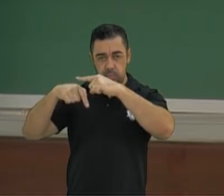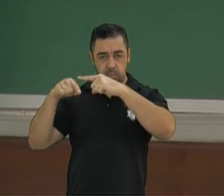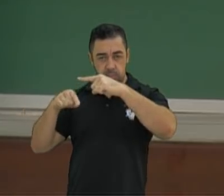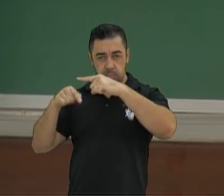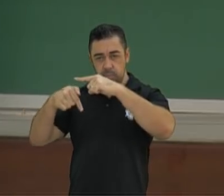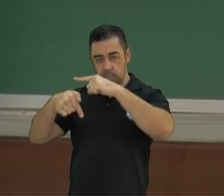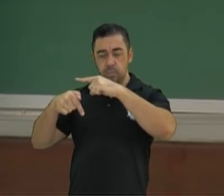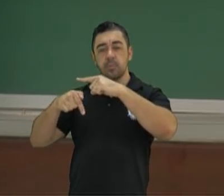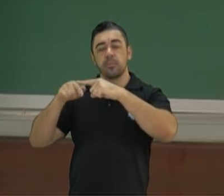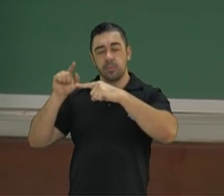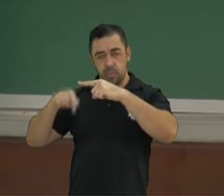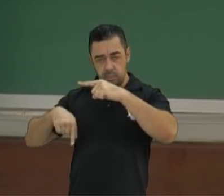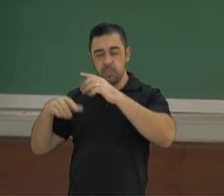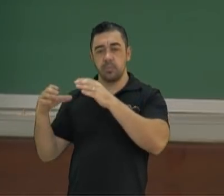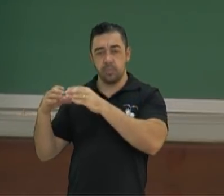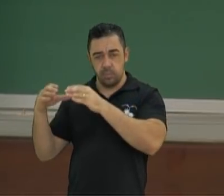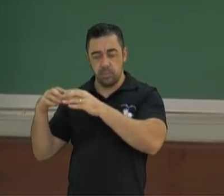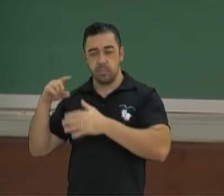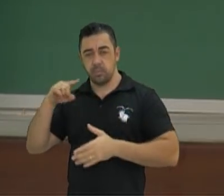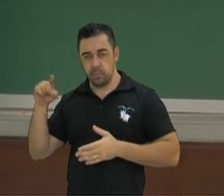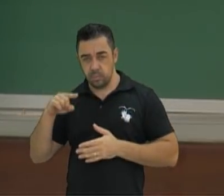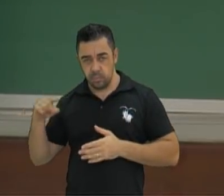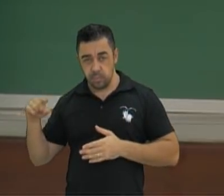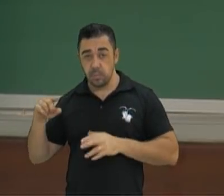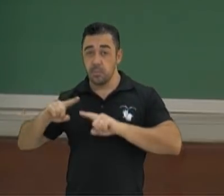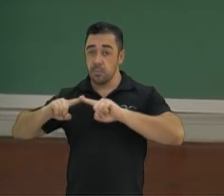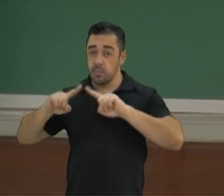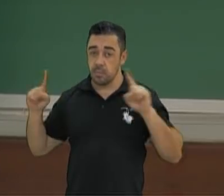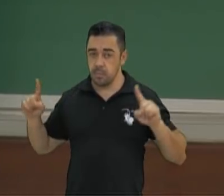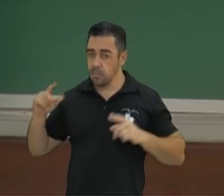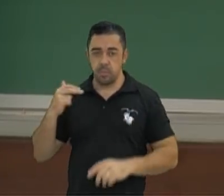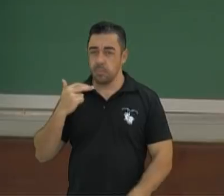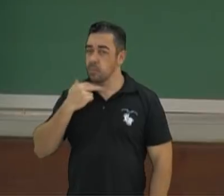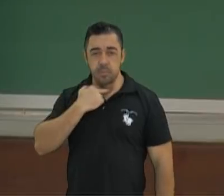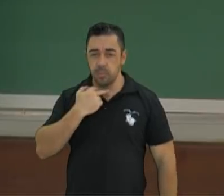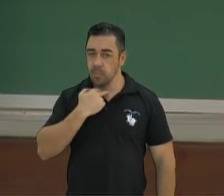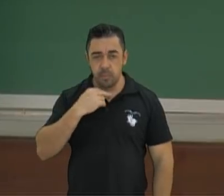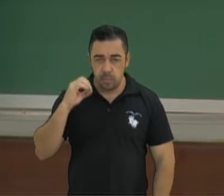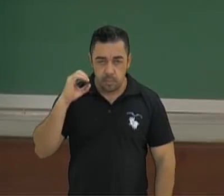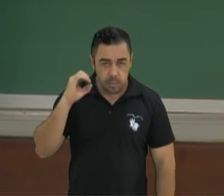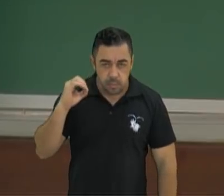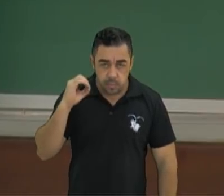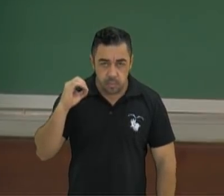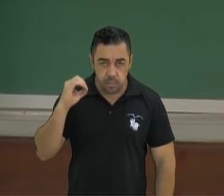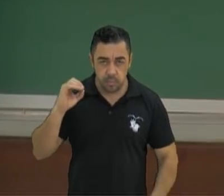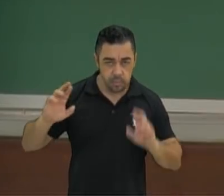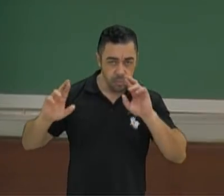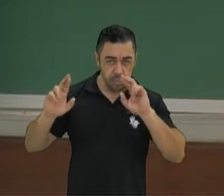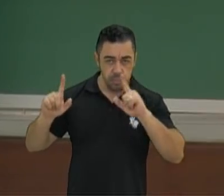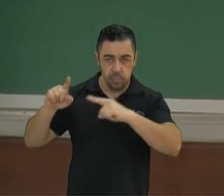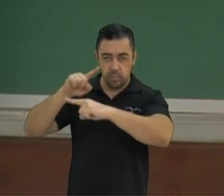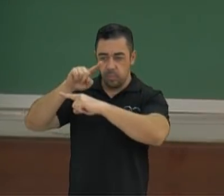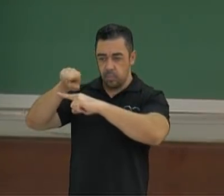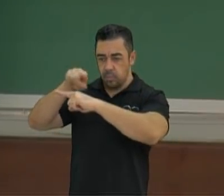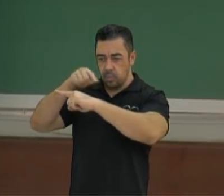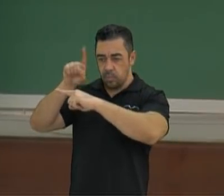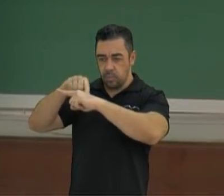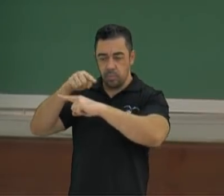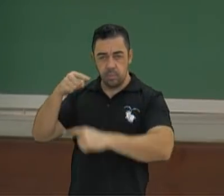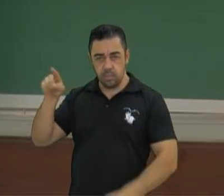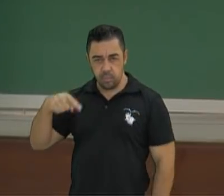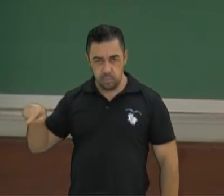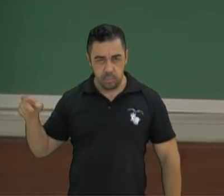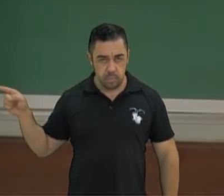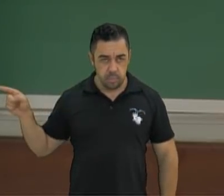que é o denominador, ele também pode ser inteiro, porém um número que seja diferente de zero. Por isso